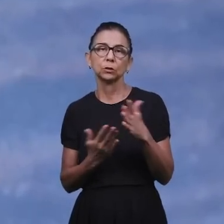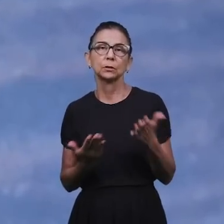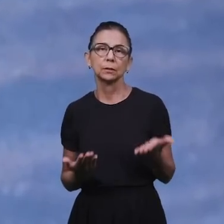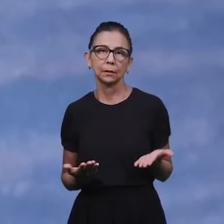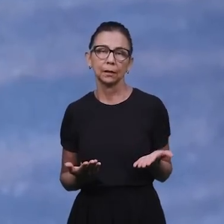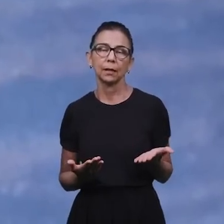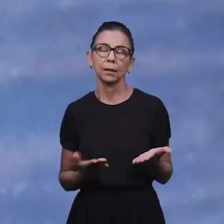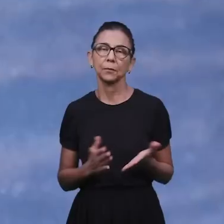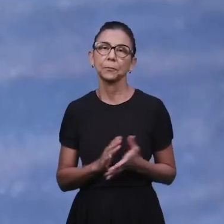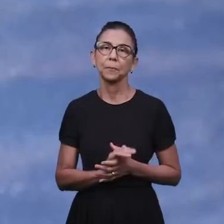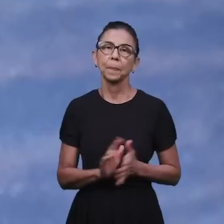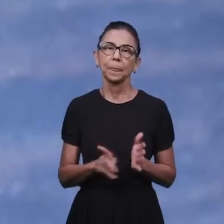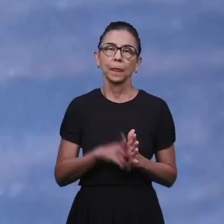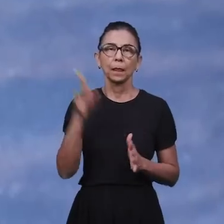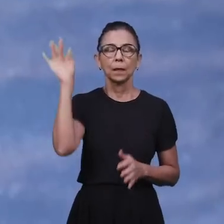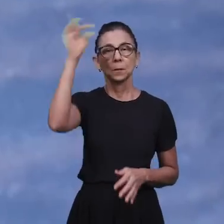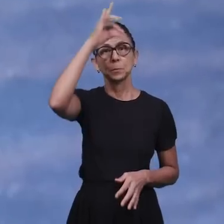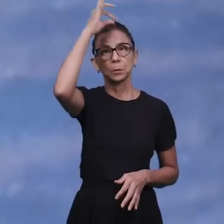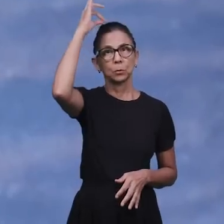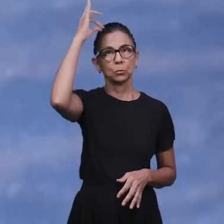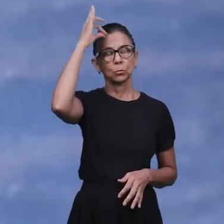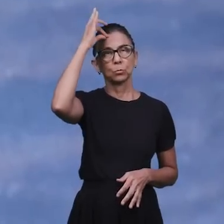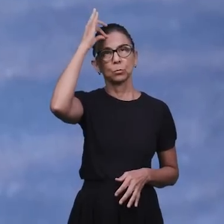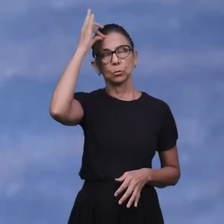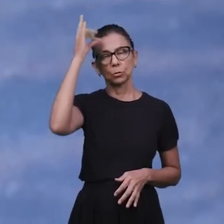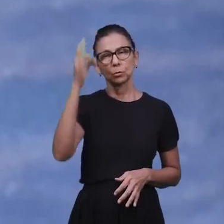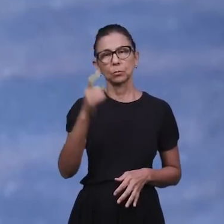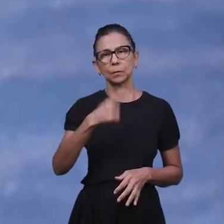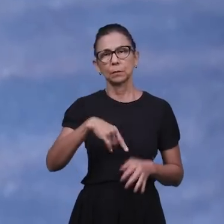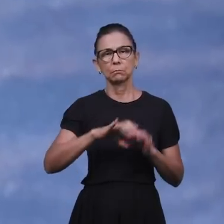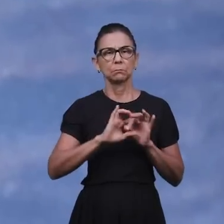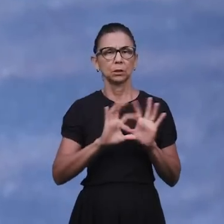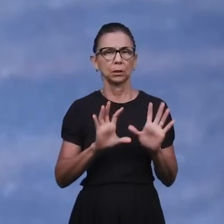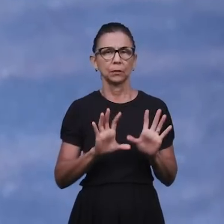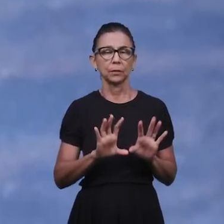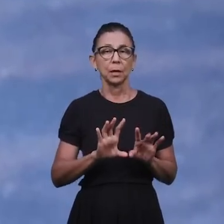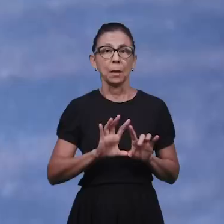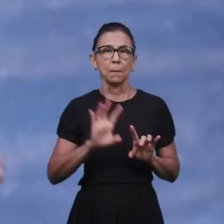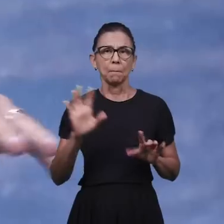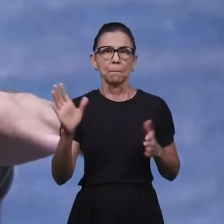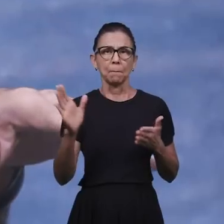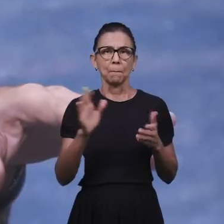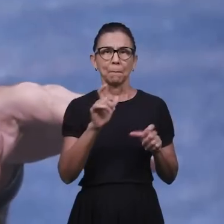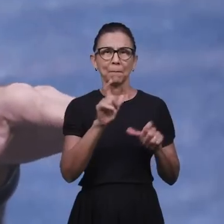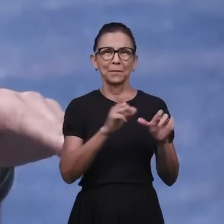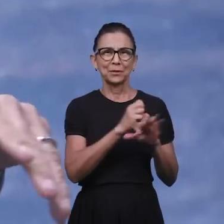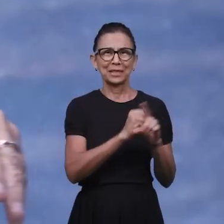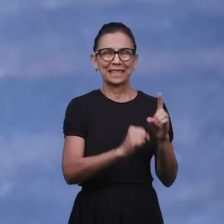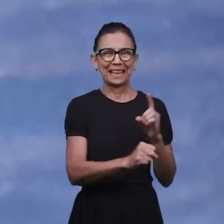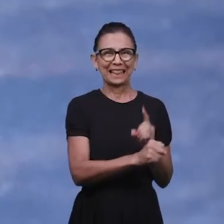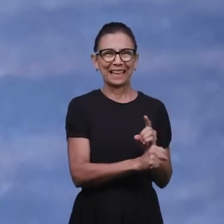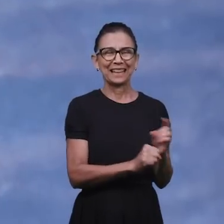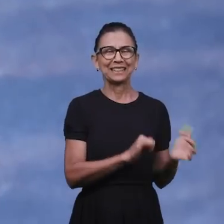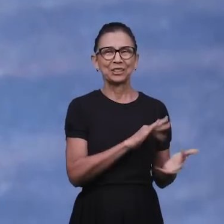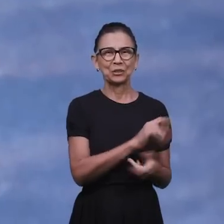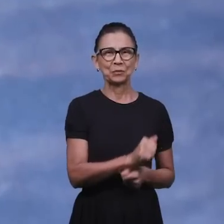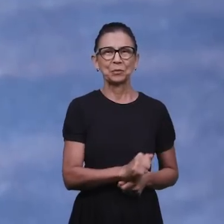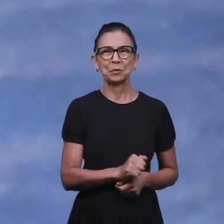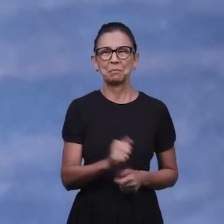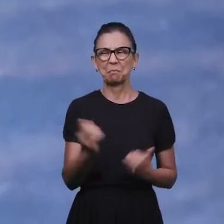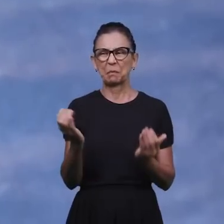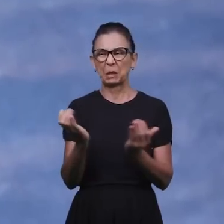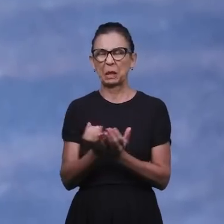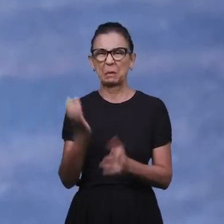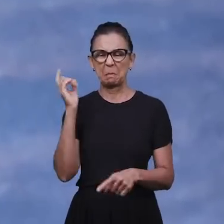do Espírito Santo. Há quem diga que para nós somos proibidos, nós temos os nossos limites.